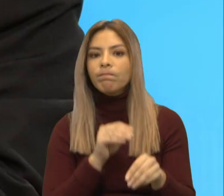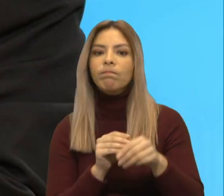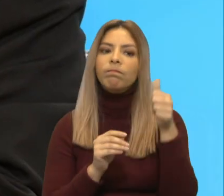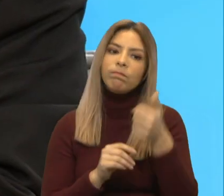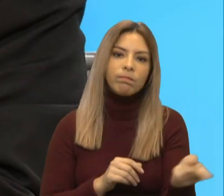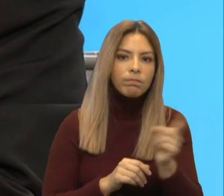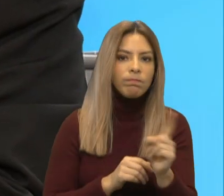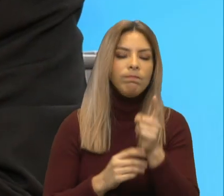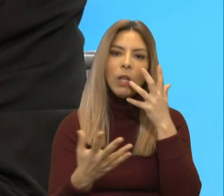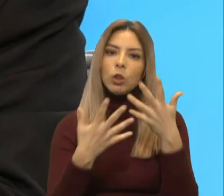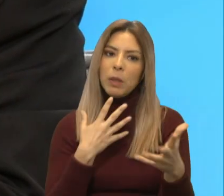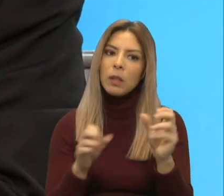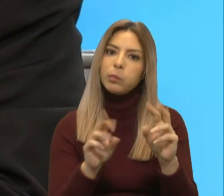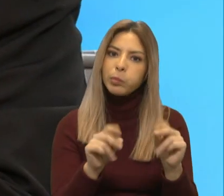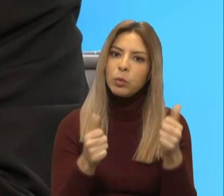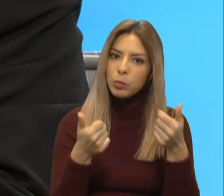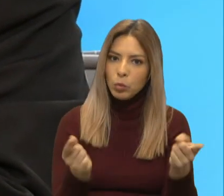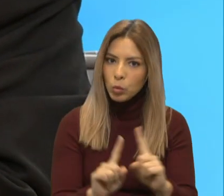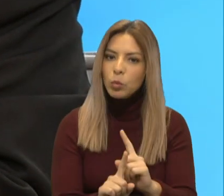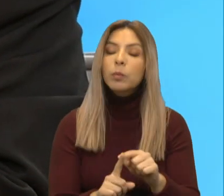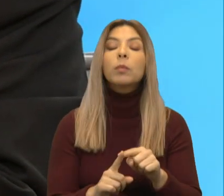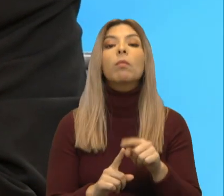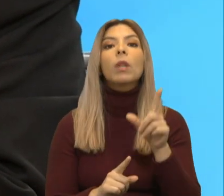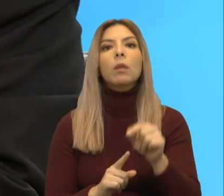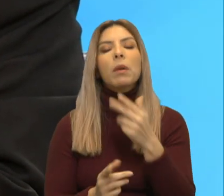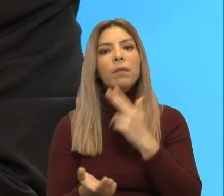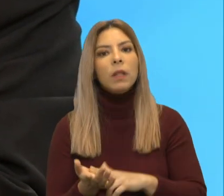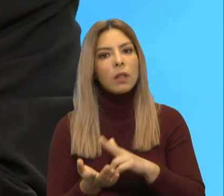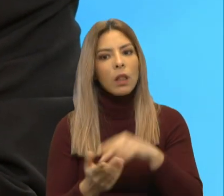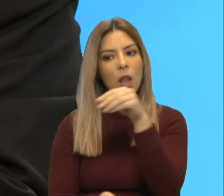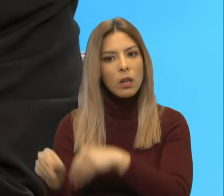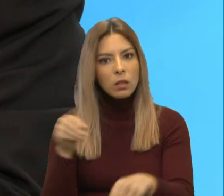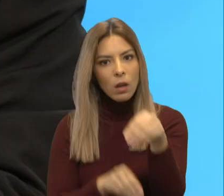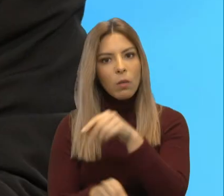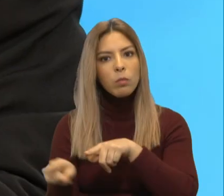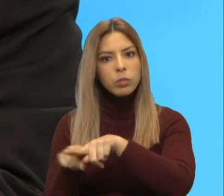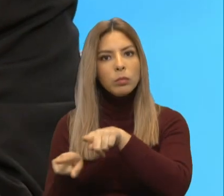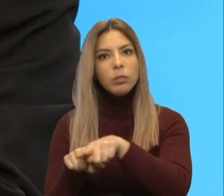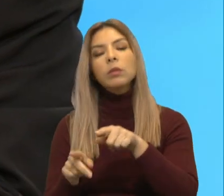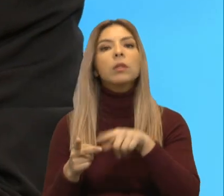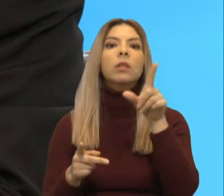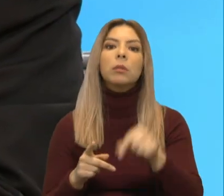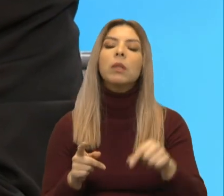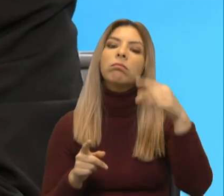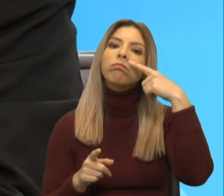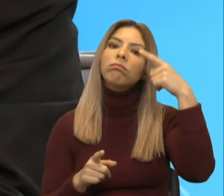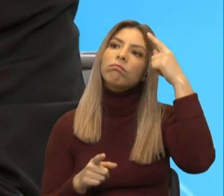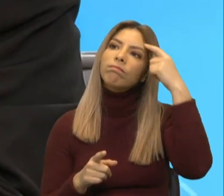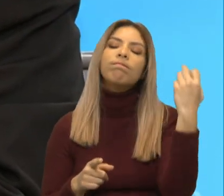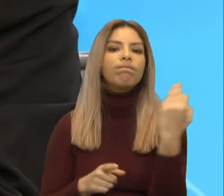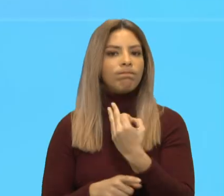transparente, a reivindicação da verdade eleitoral, suspeita que a fraude foi